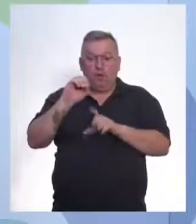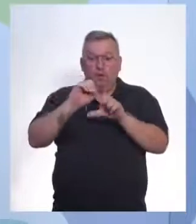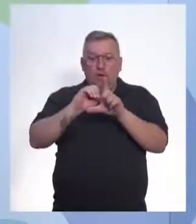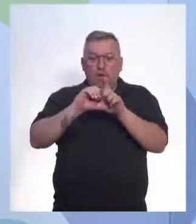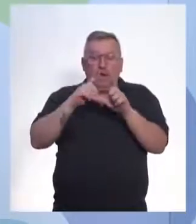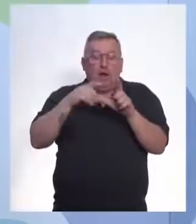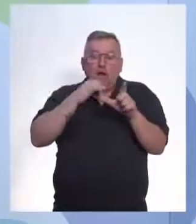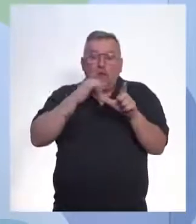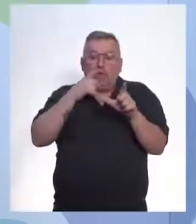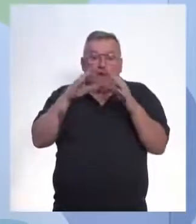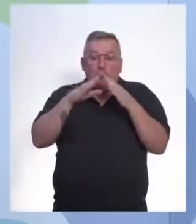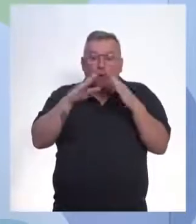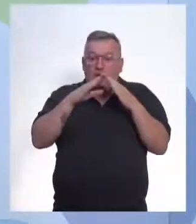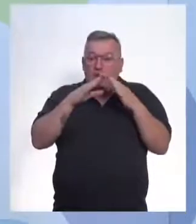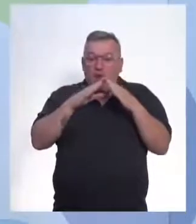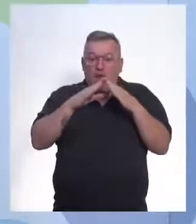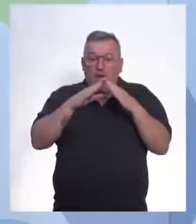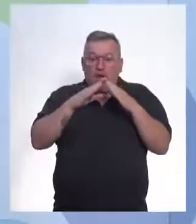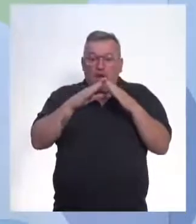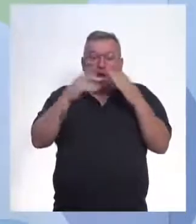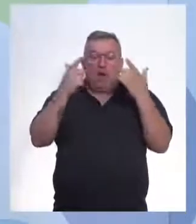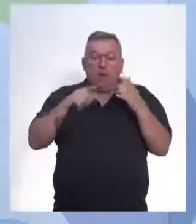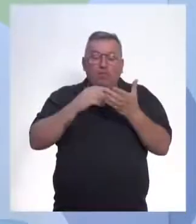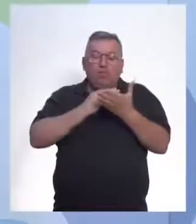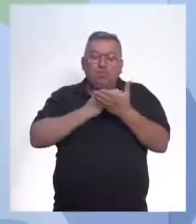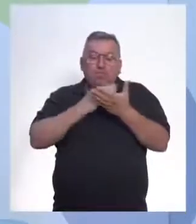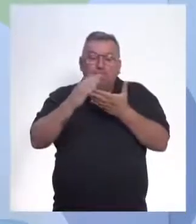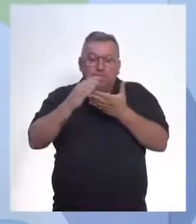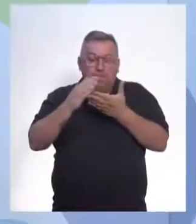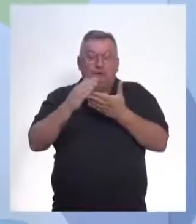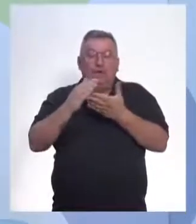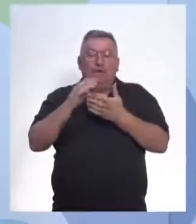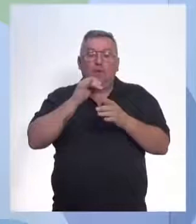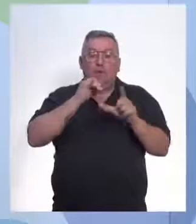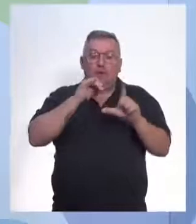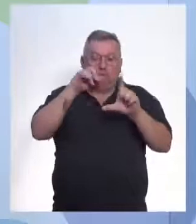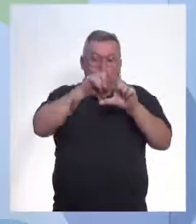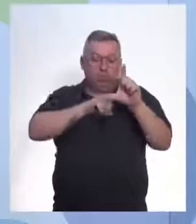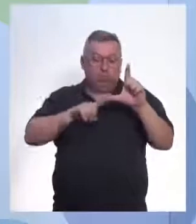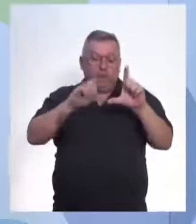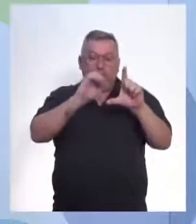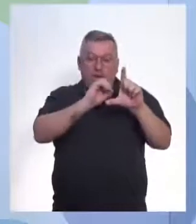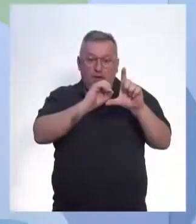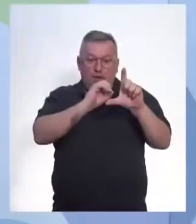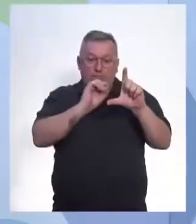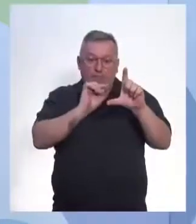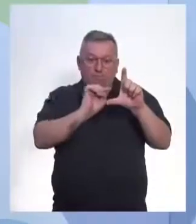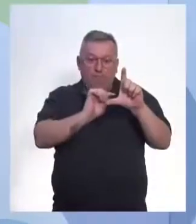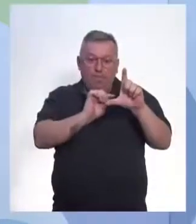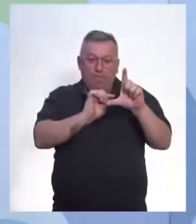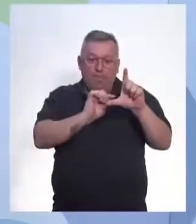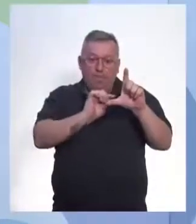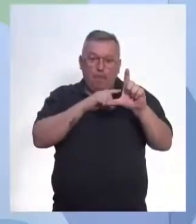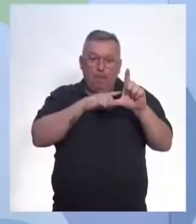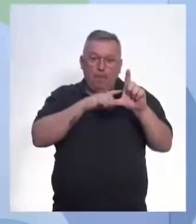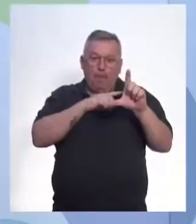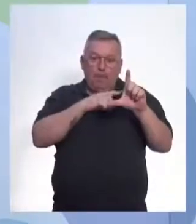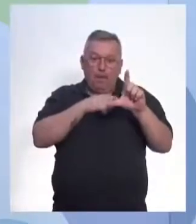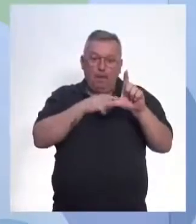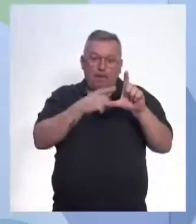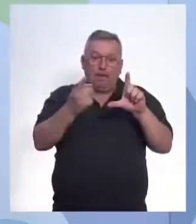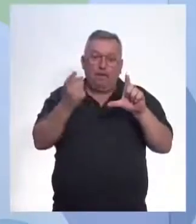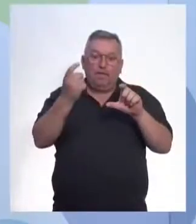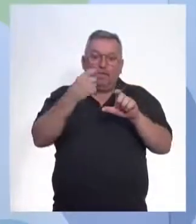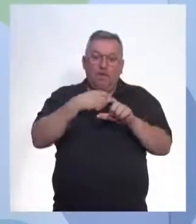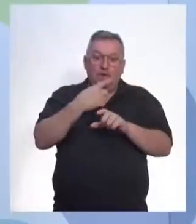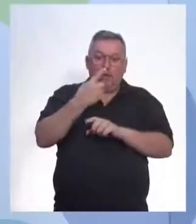na sua casa e é o ponto de partida para tudo. Aí, nesse caso aí, vamos pensar assim, você tem que voltar uma